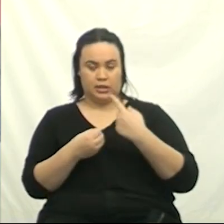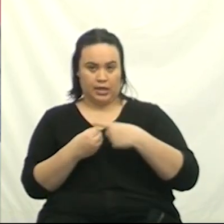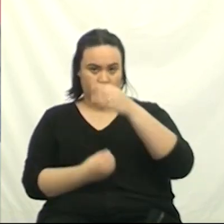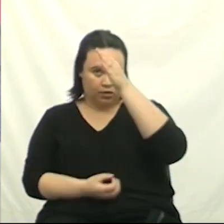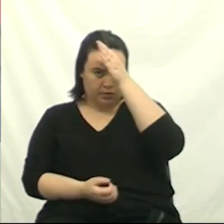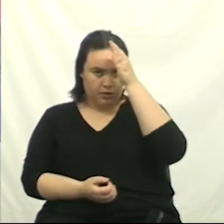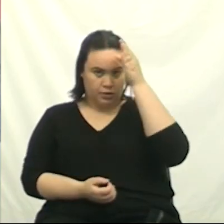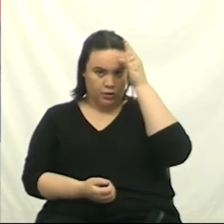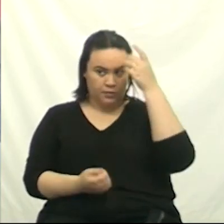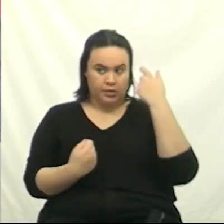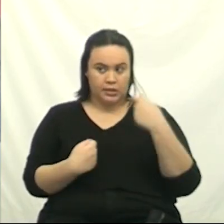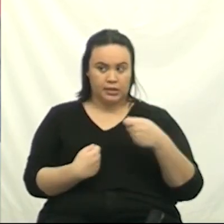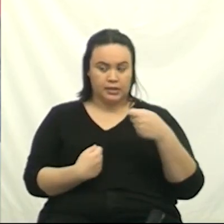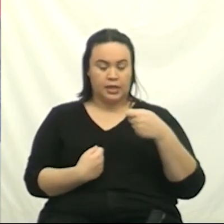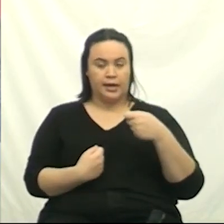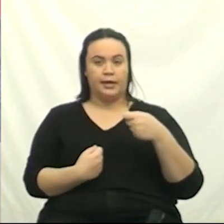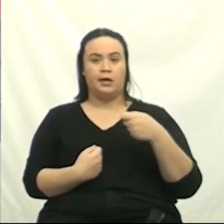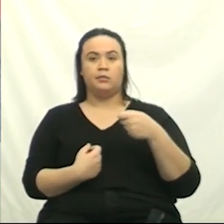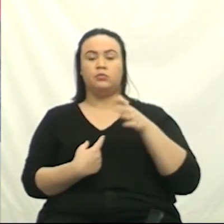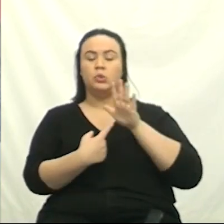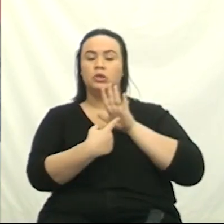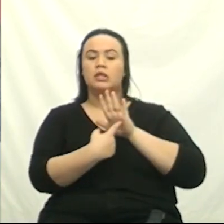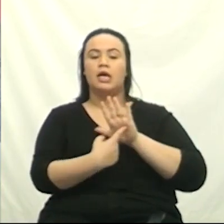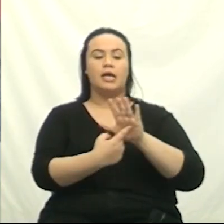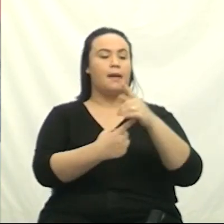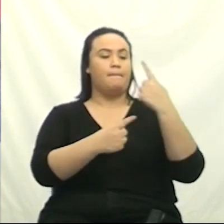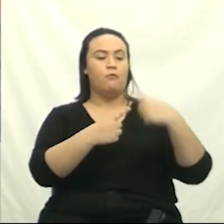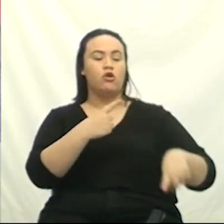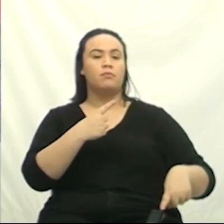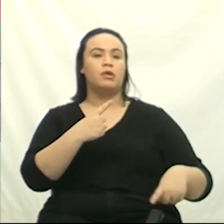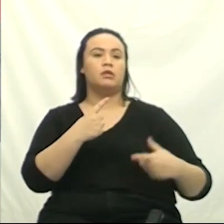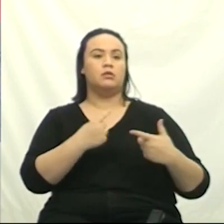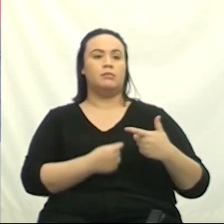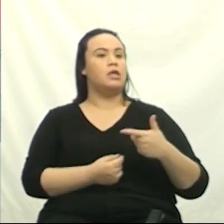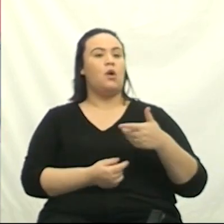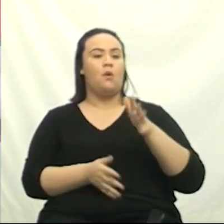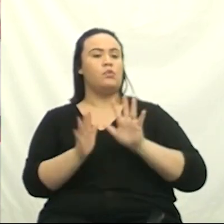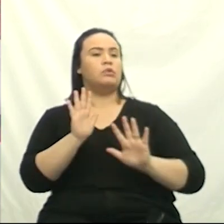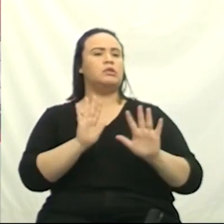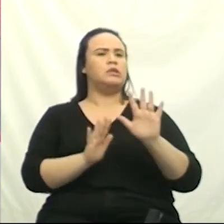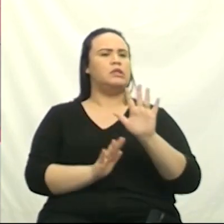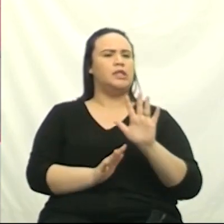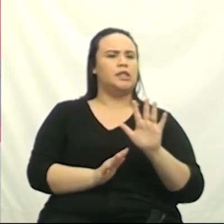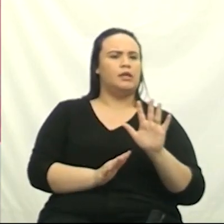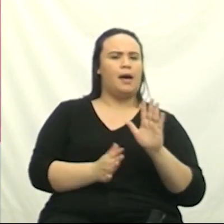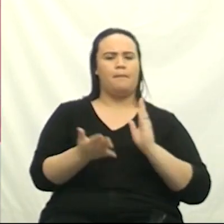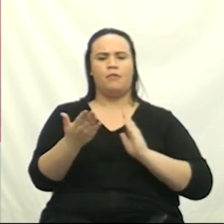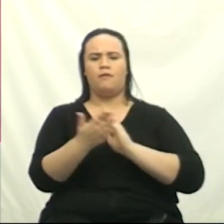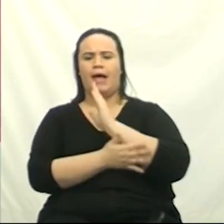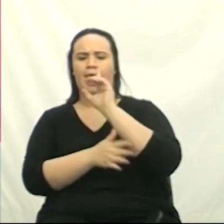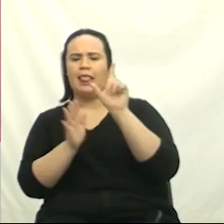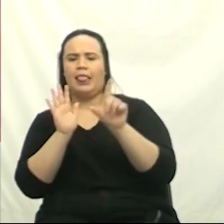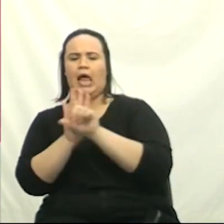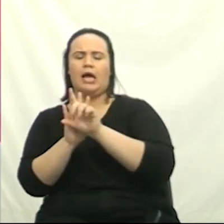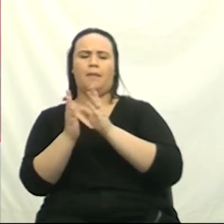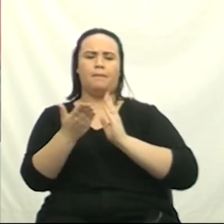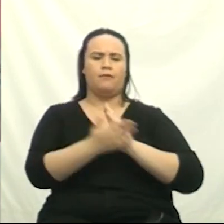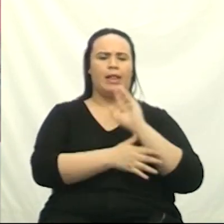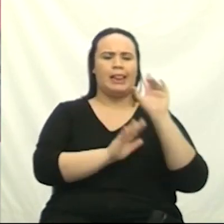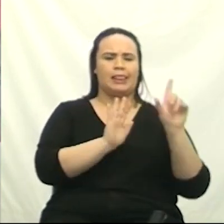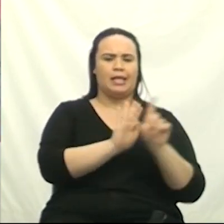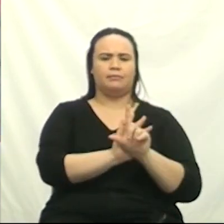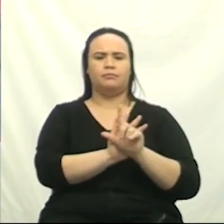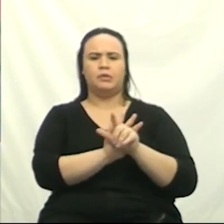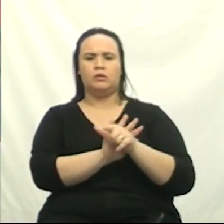isso tem que colocar placa de identificação no parque para que não corra isso não adianta nós aprovarmos leis aqui e